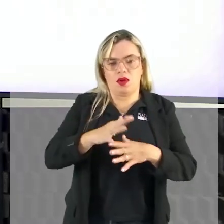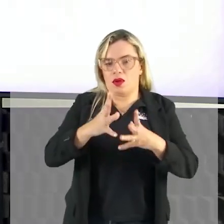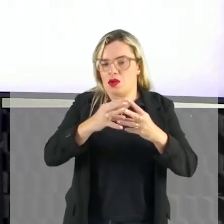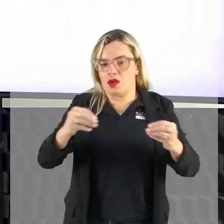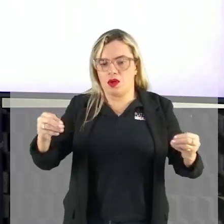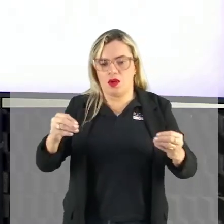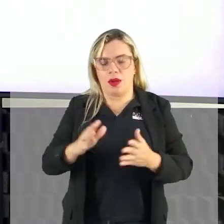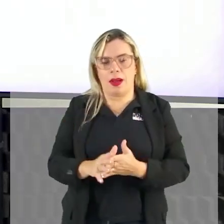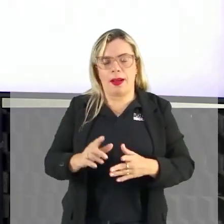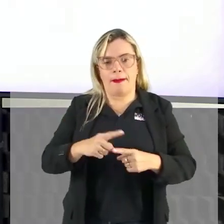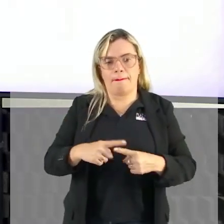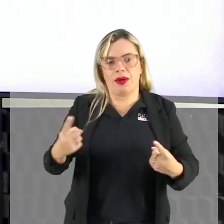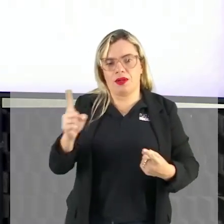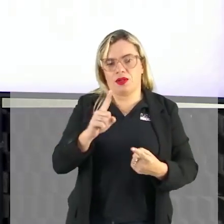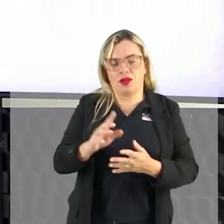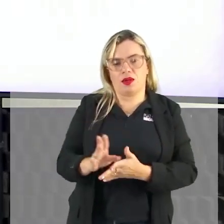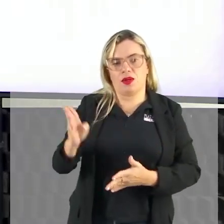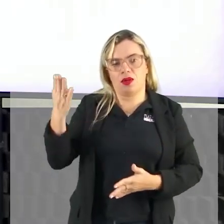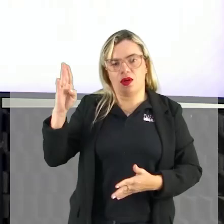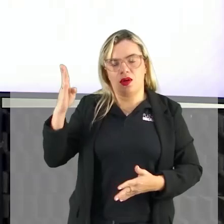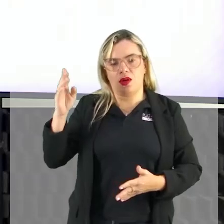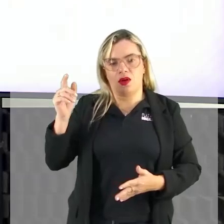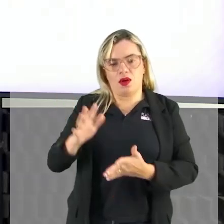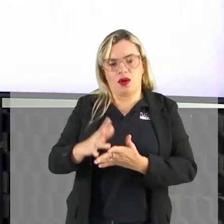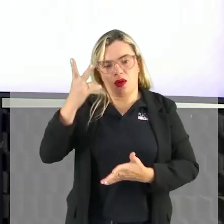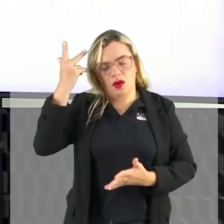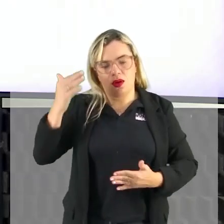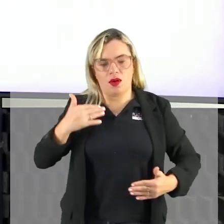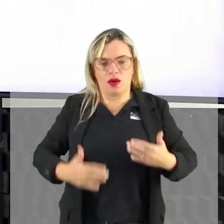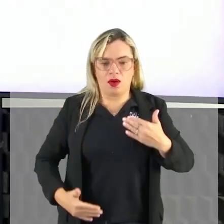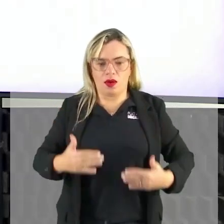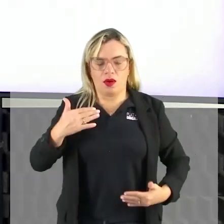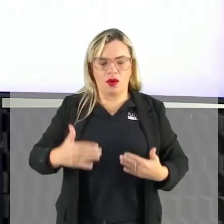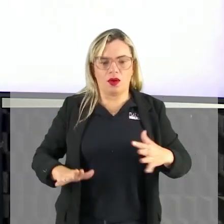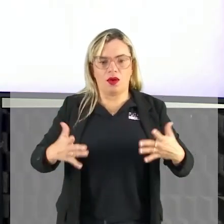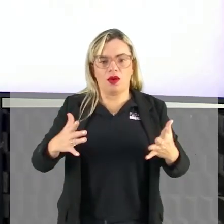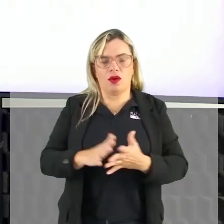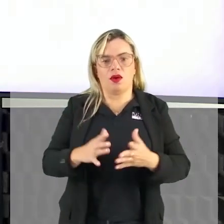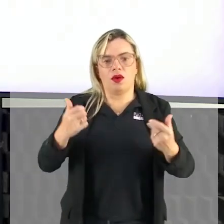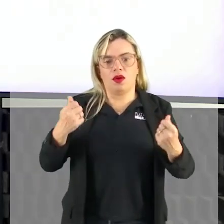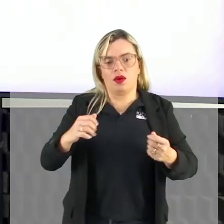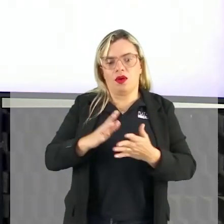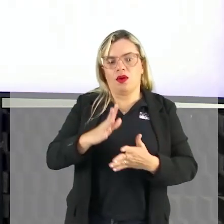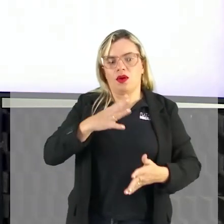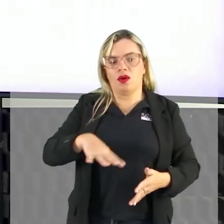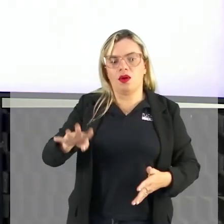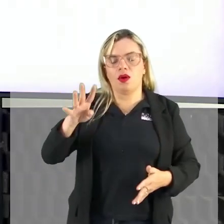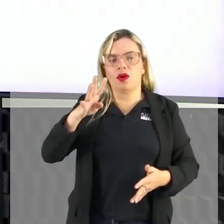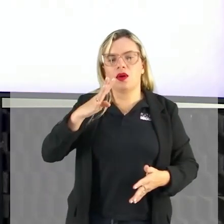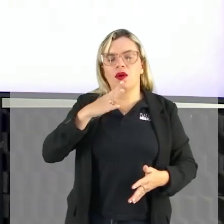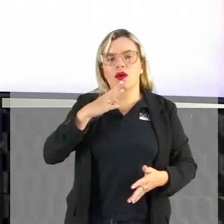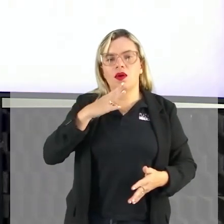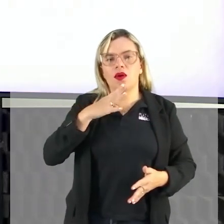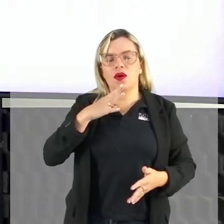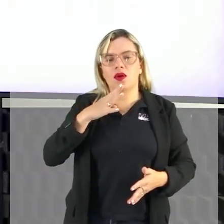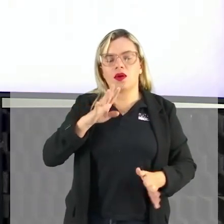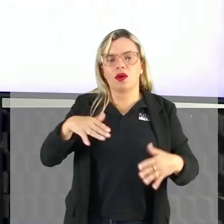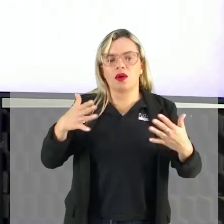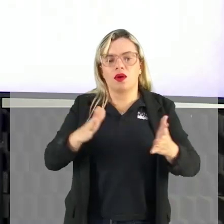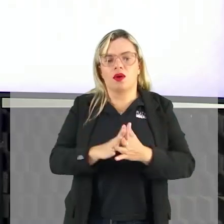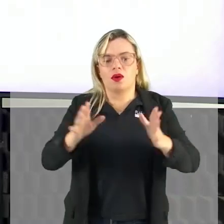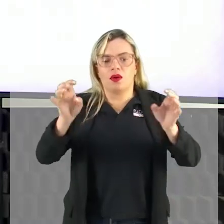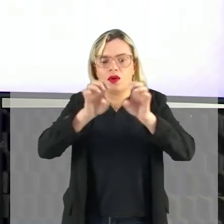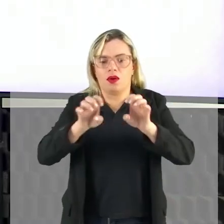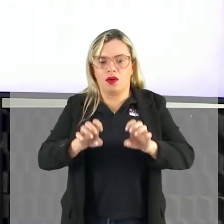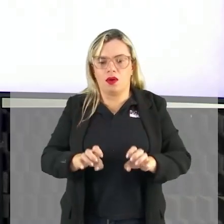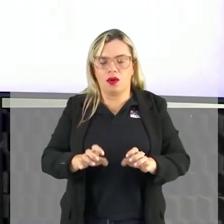bactérias, né, normais do corpo. Então, vamos lá. Para isso, eu preciso conhecer as